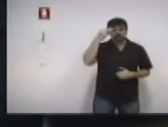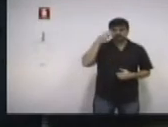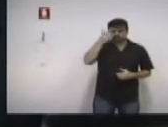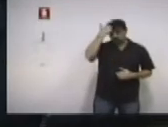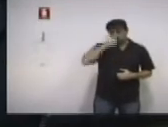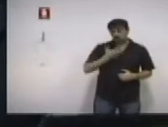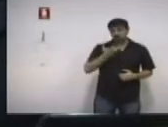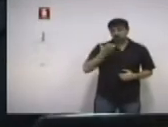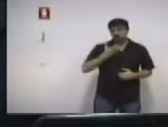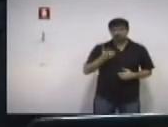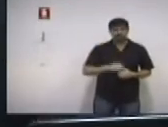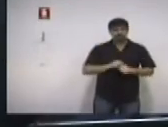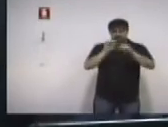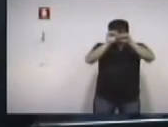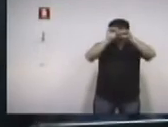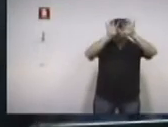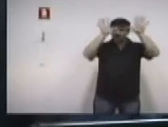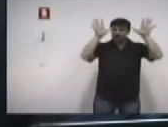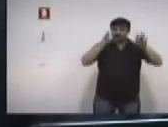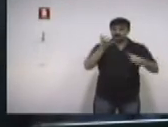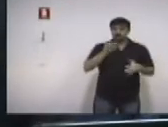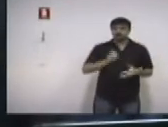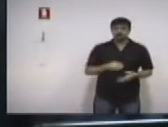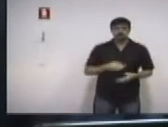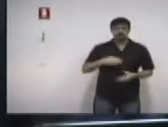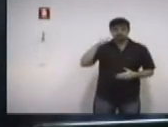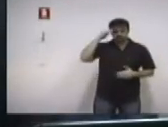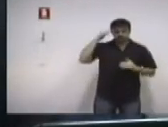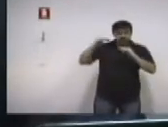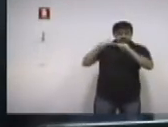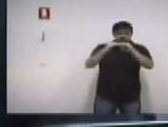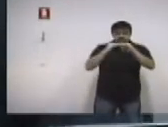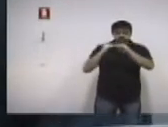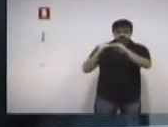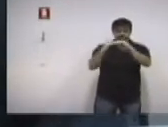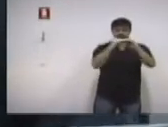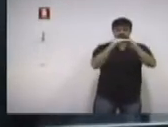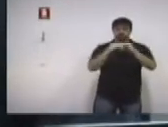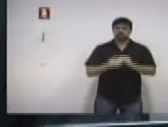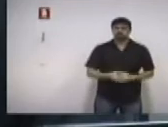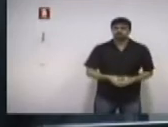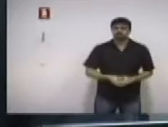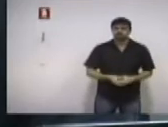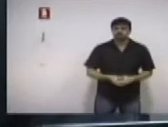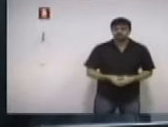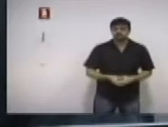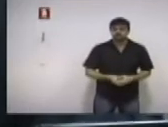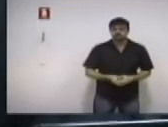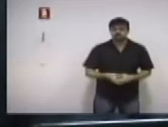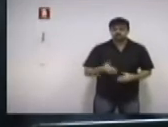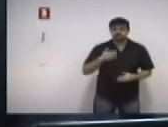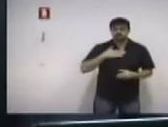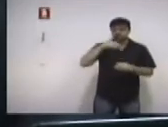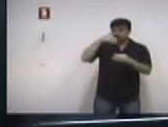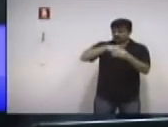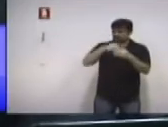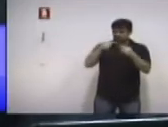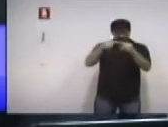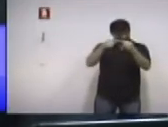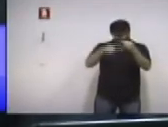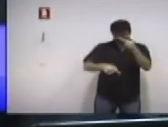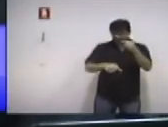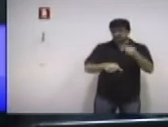objetivo apenas para firmar e ficar registrado aqui o seguinte a adianta o meu voto